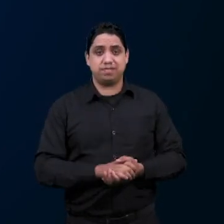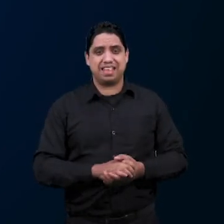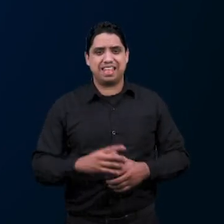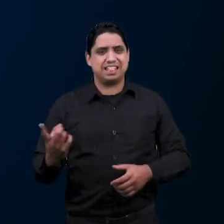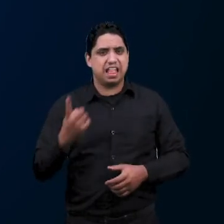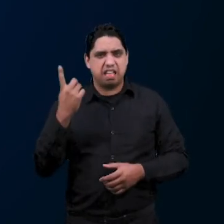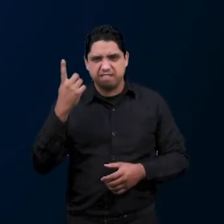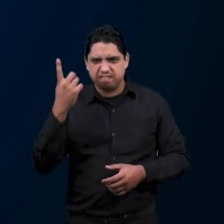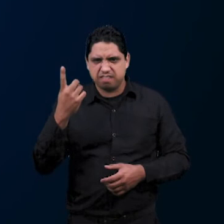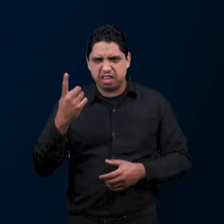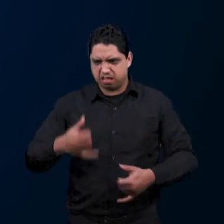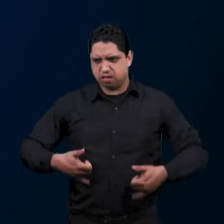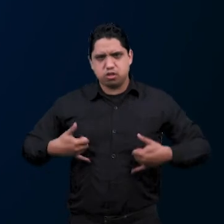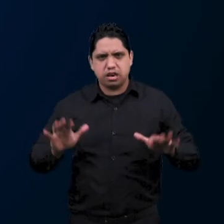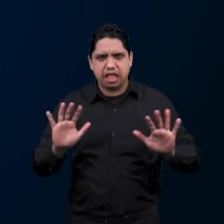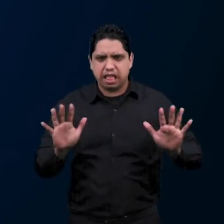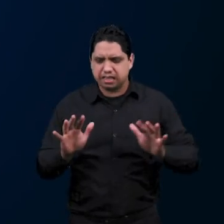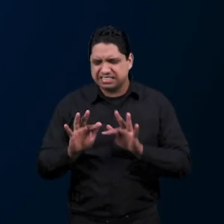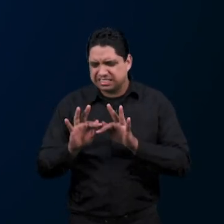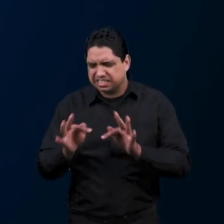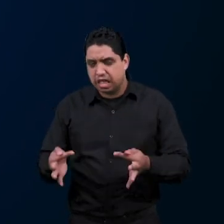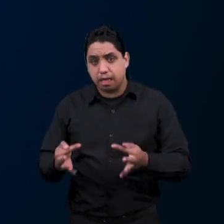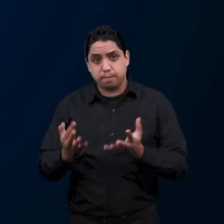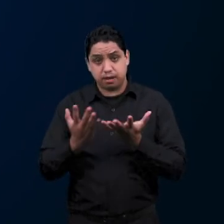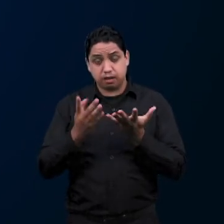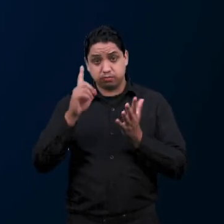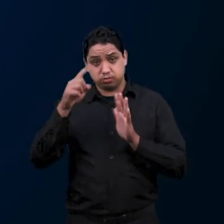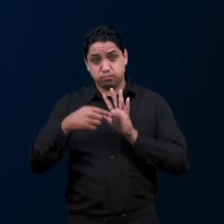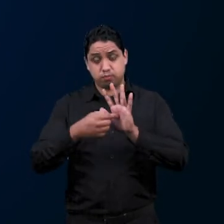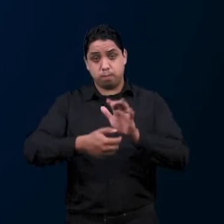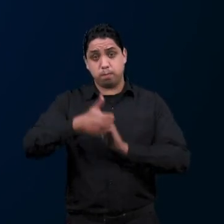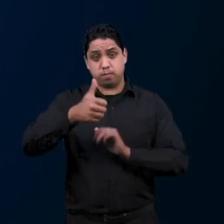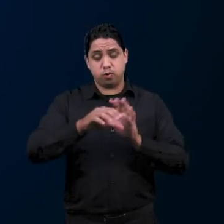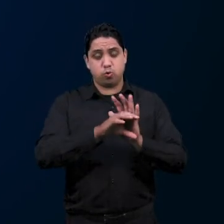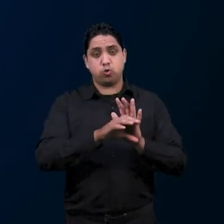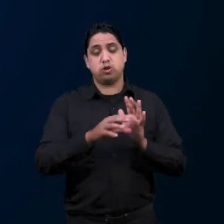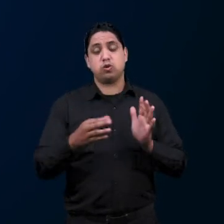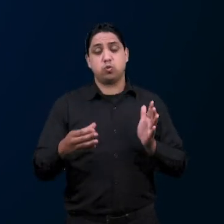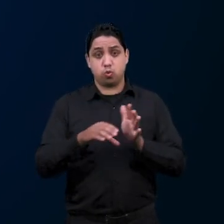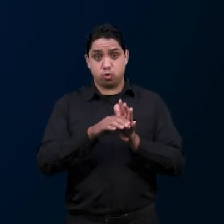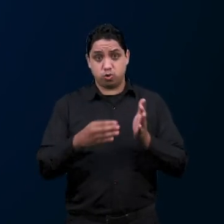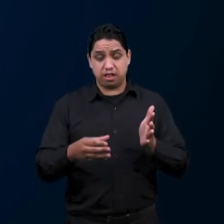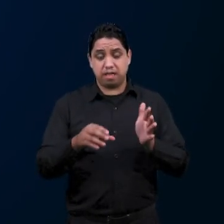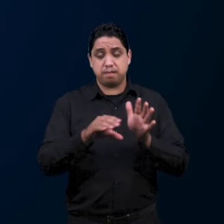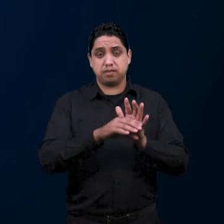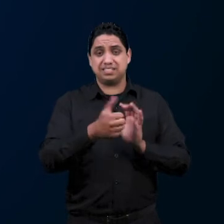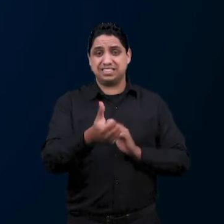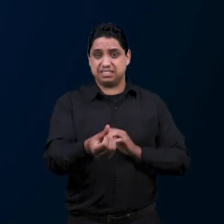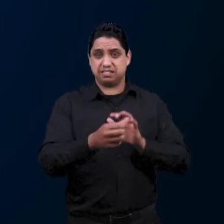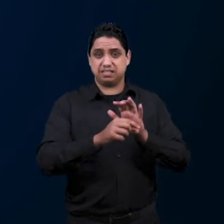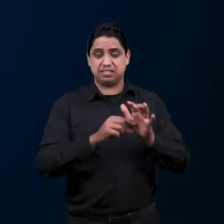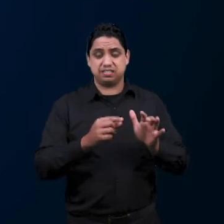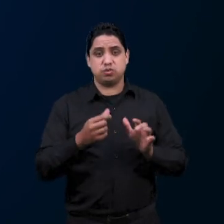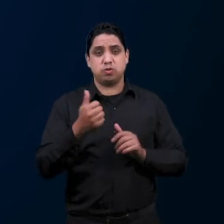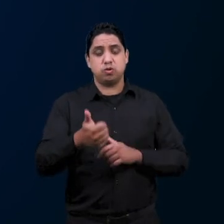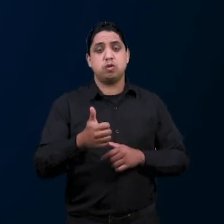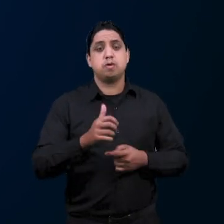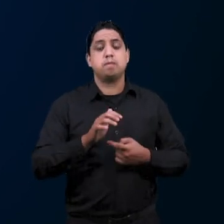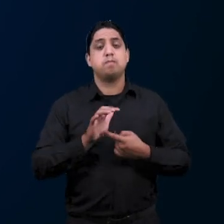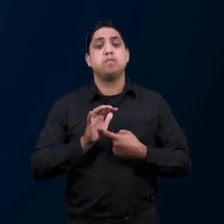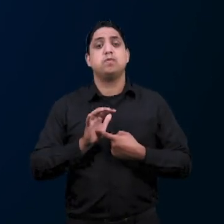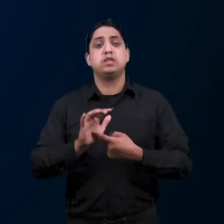Davi não era vaidoso, ele era descrito como o menor de seus irmãos. Em 1 Crônicas 16:1, nos é falado que quando ele levou a arca do Senhor